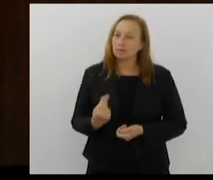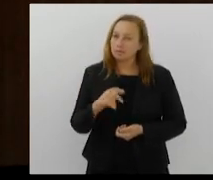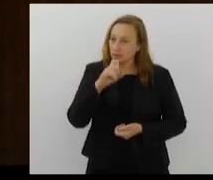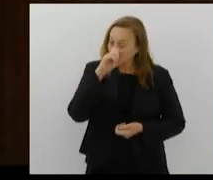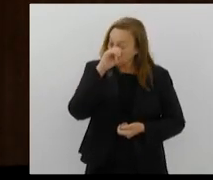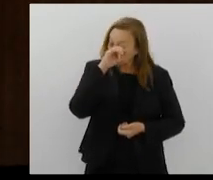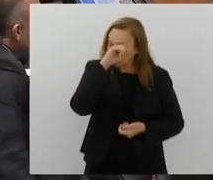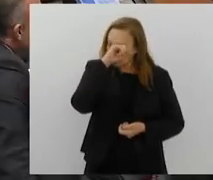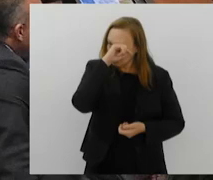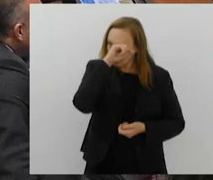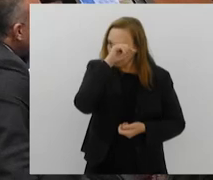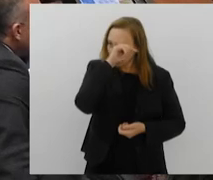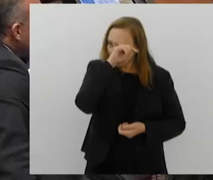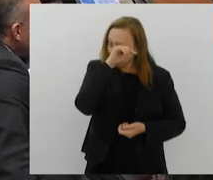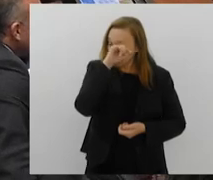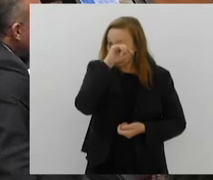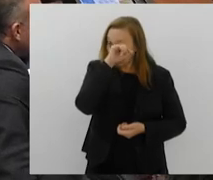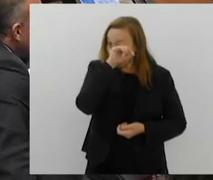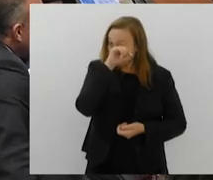coautoria.